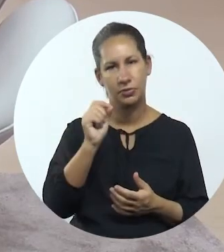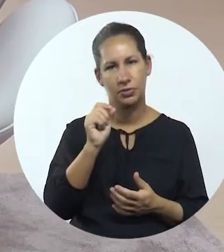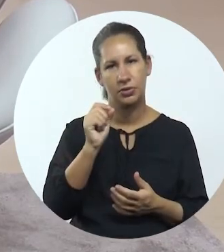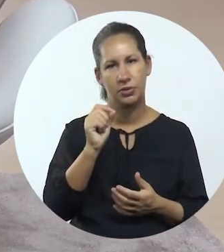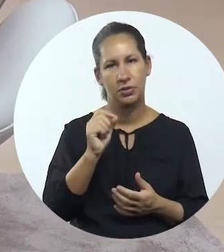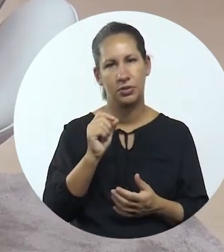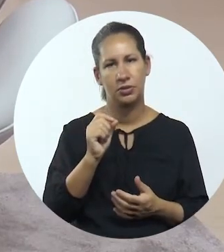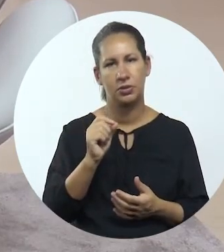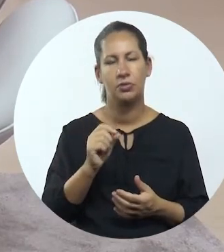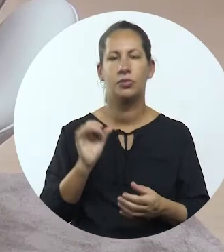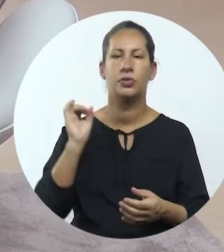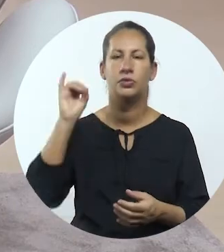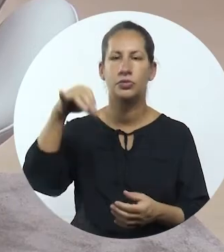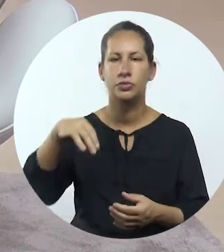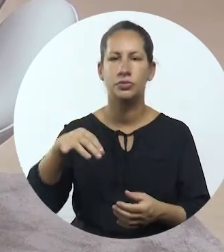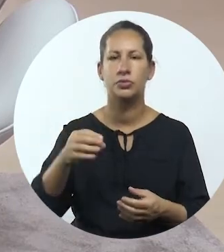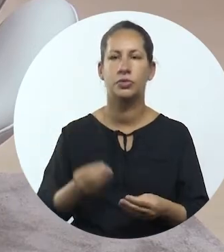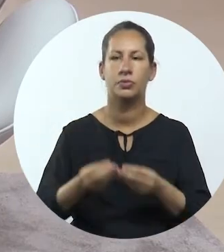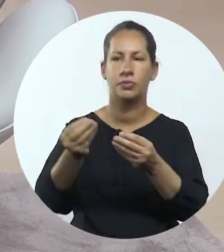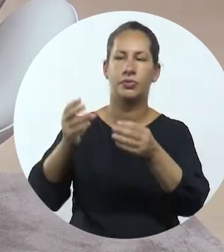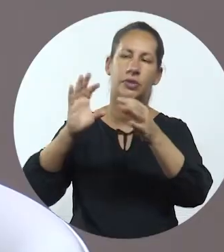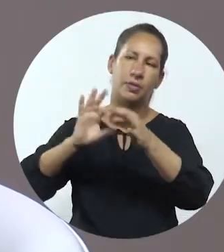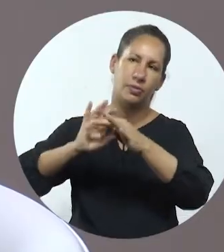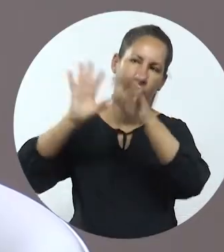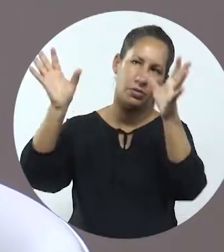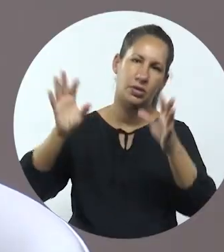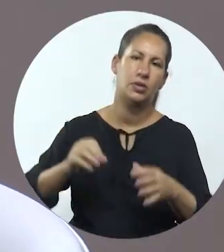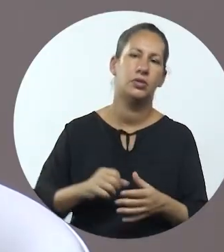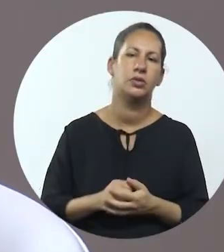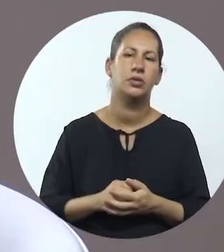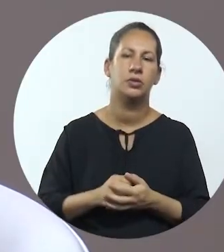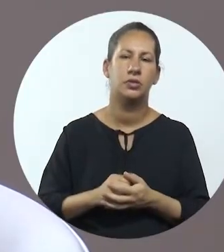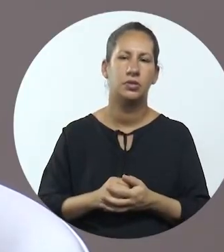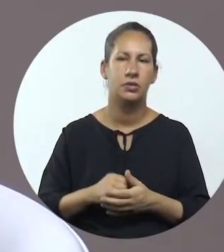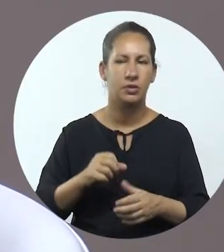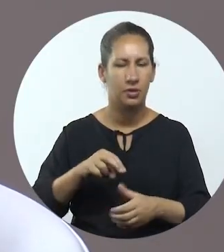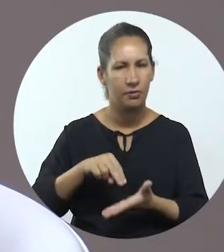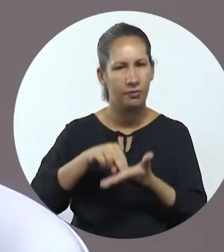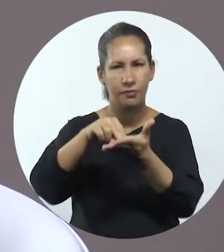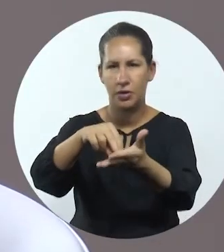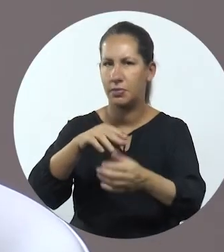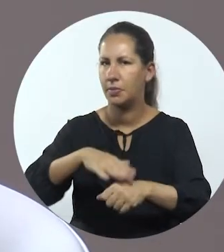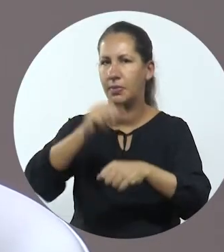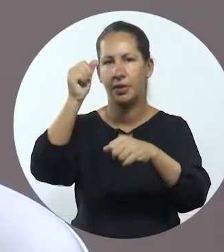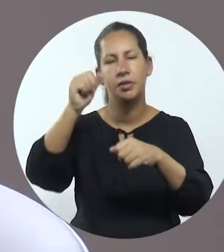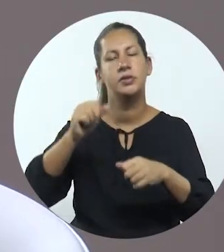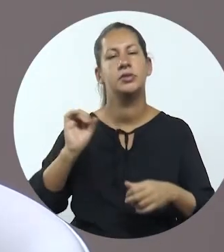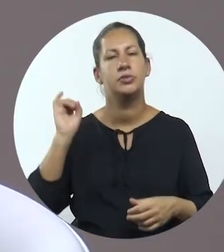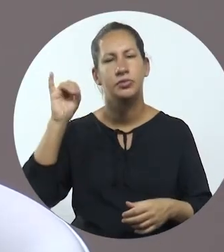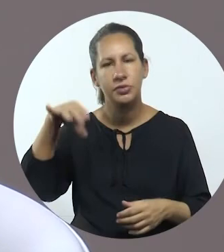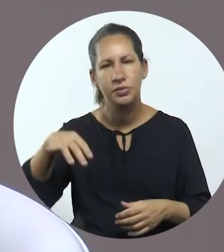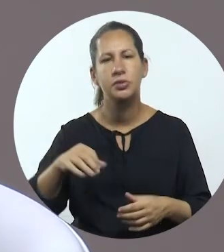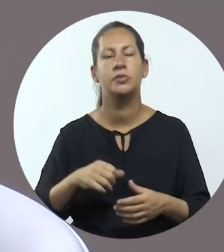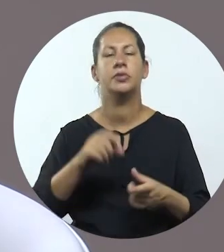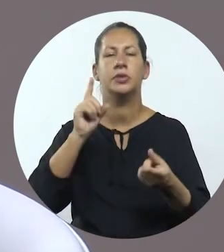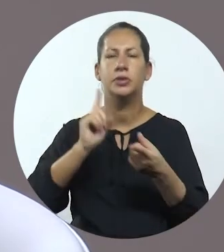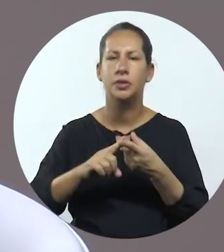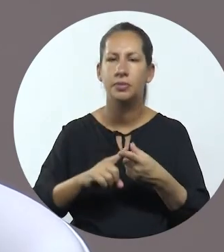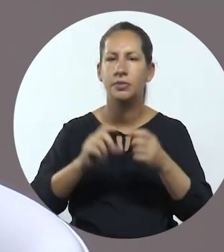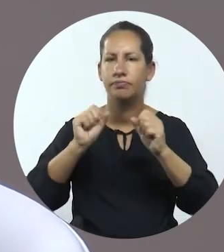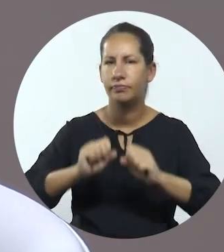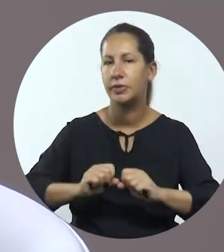a instituição, legitima o processo democrático, ele fortalece a instituição e ele também dá